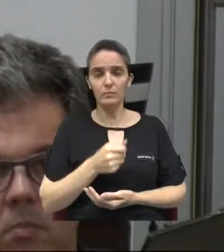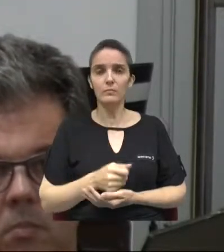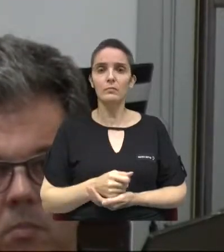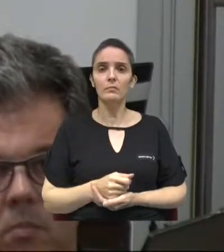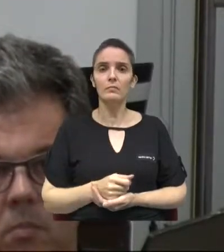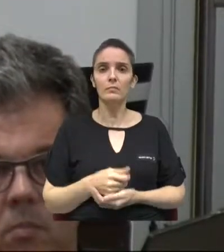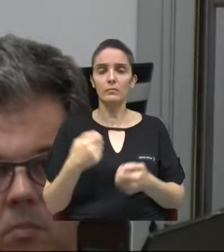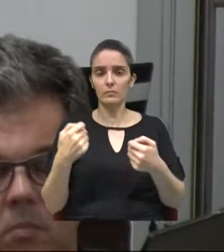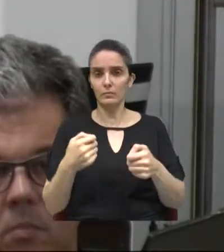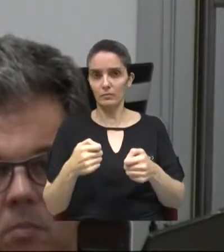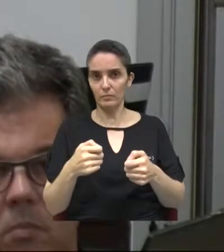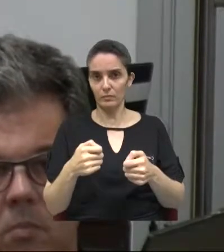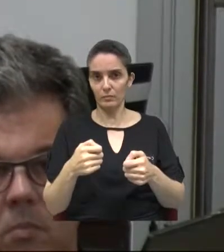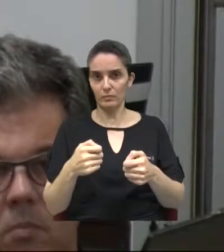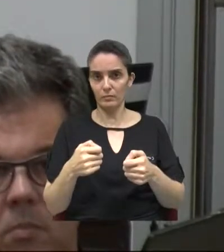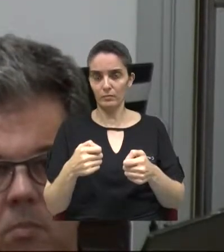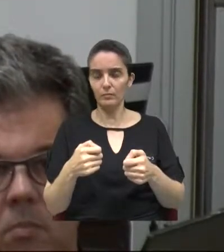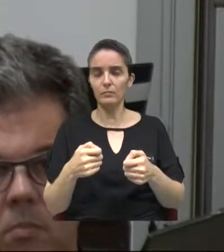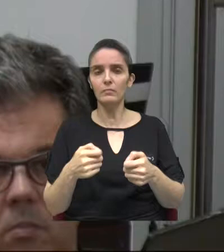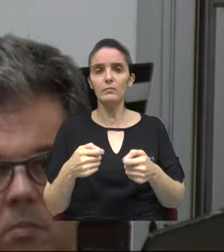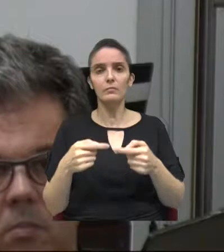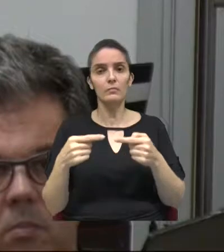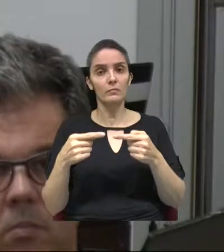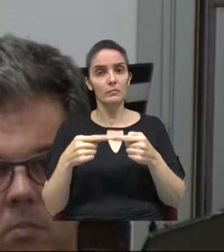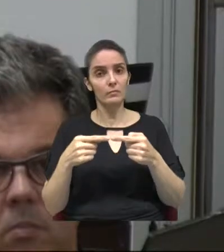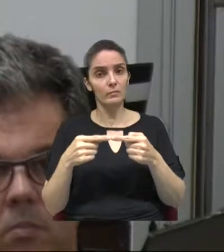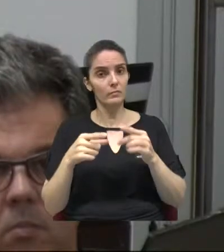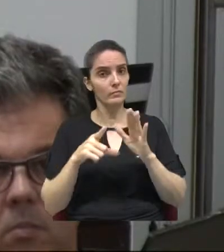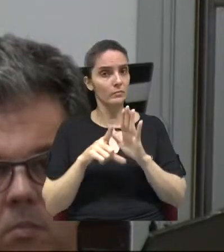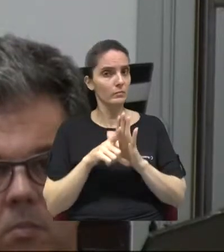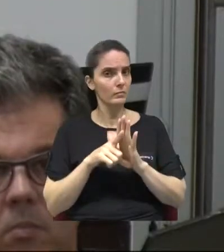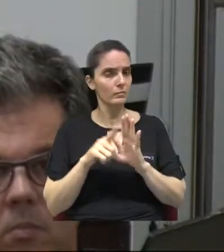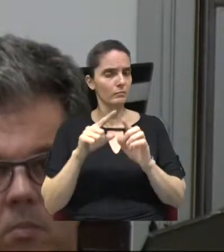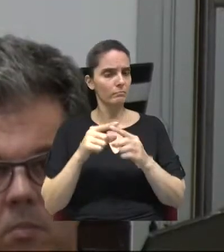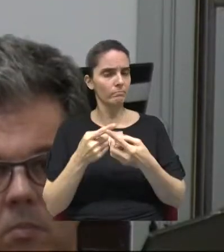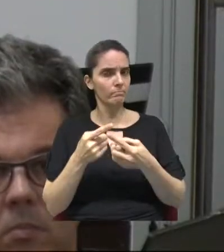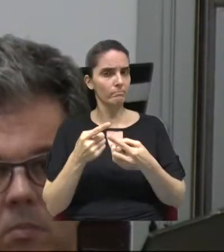tudo baseado na lei. Mas será que é o momento?